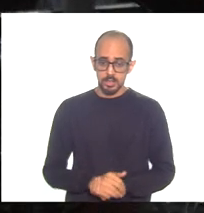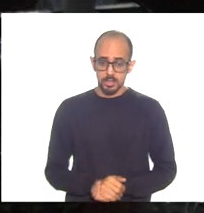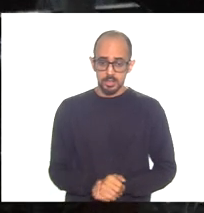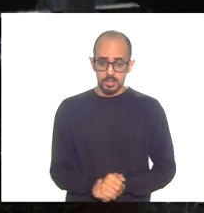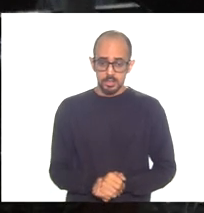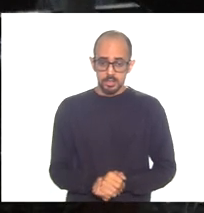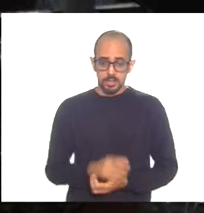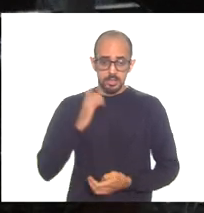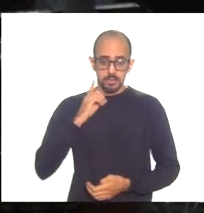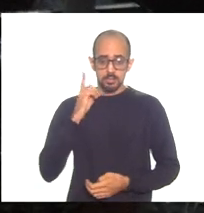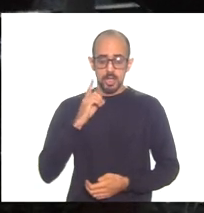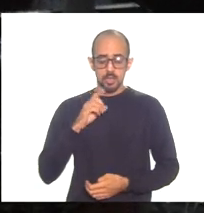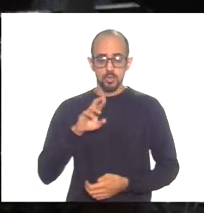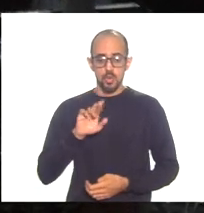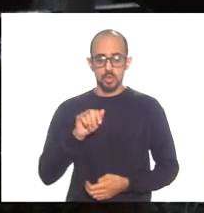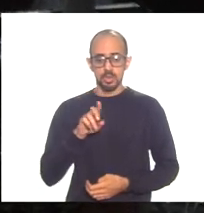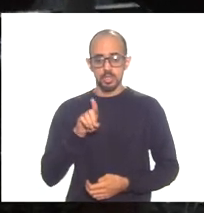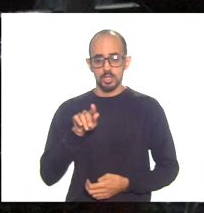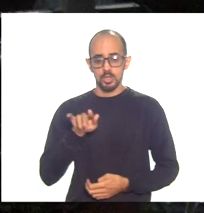deputado Rodrigo Amorim,